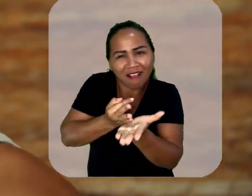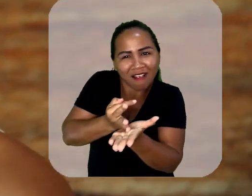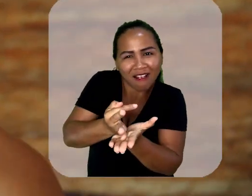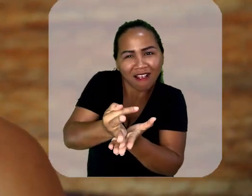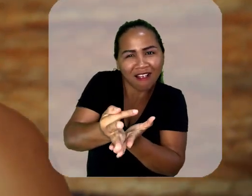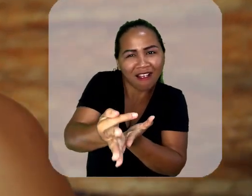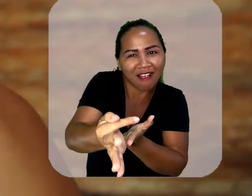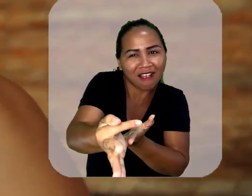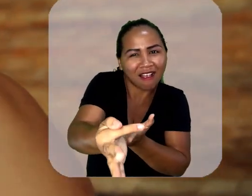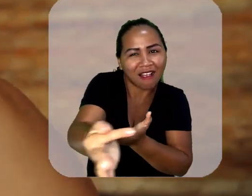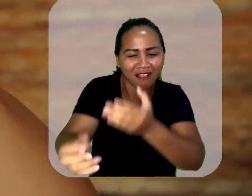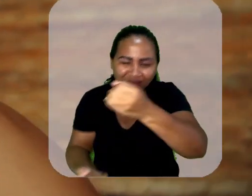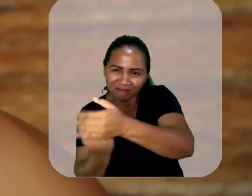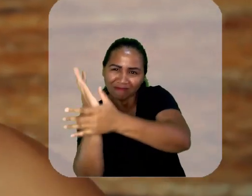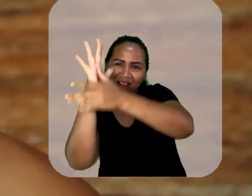cacau a